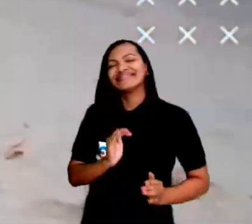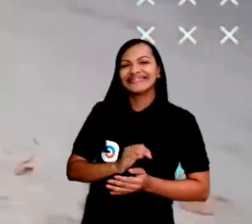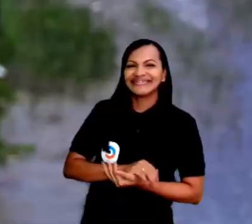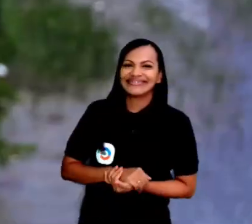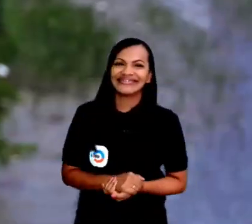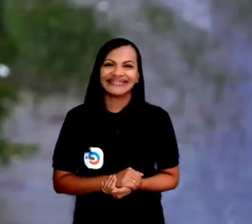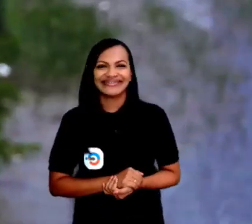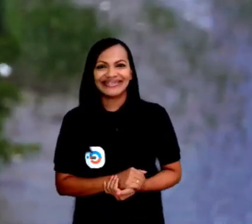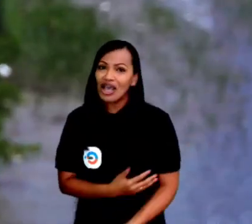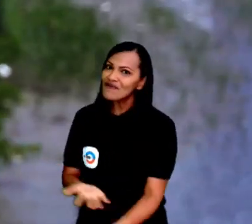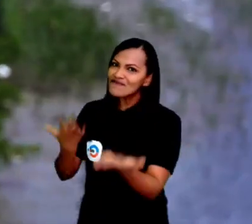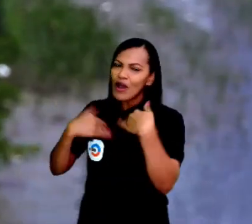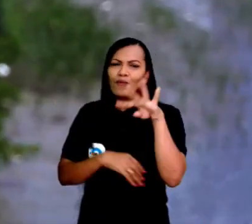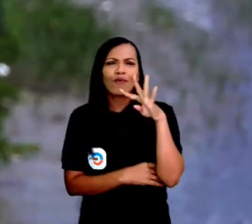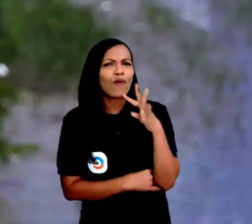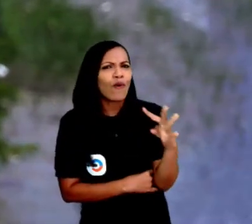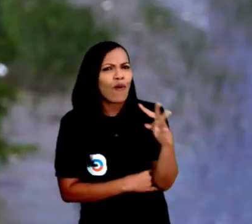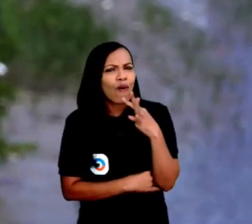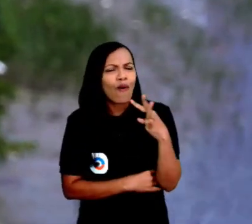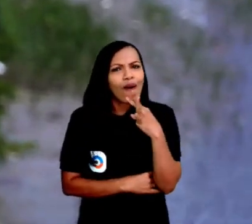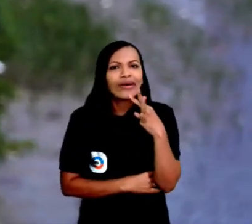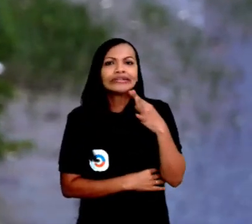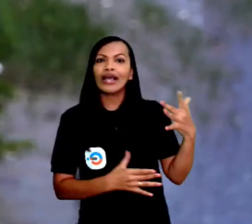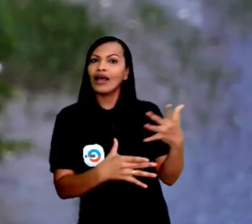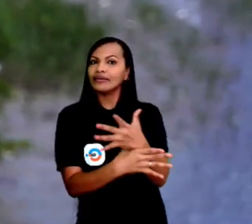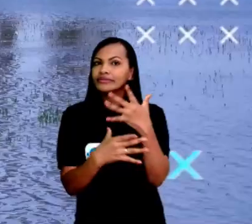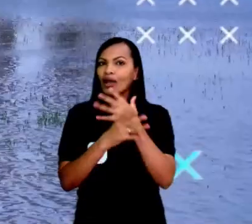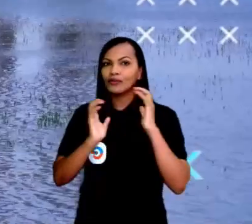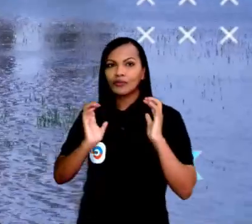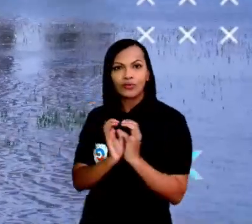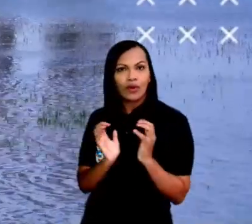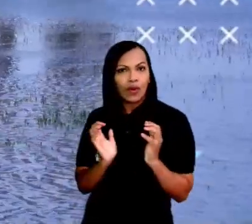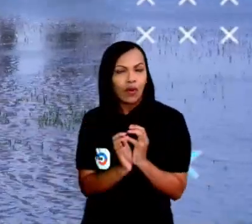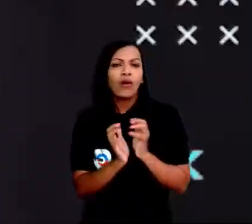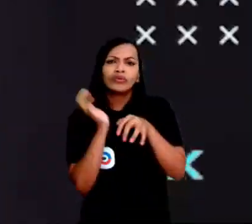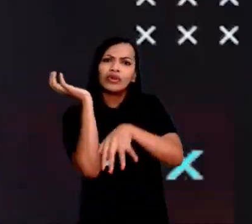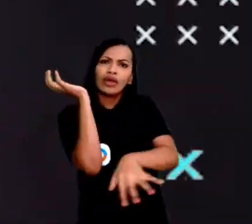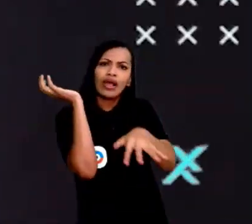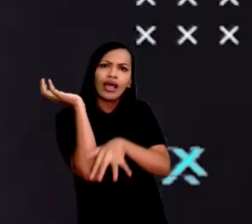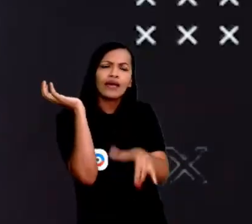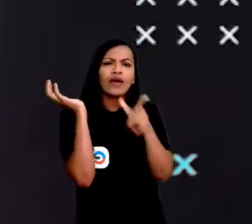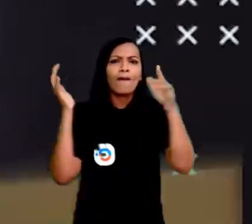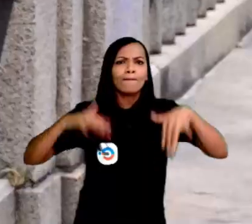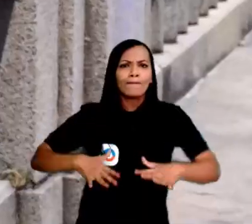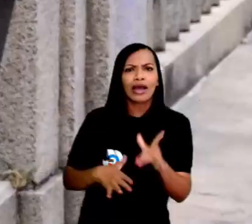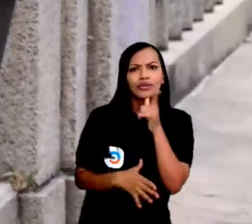passinho. Bora conhecer um pouco da estrutura da nossa cidade, nossos mangues, mares e